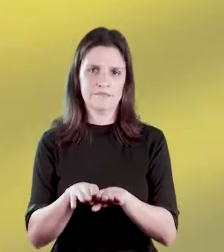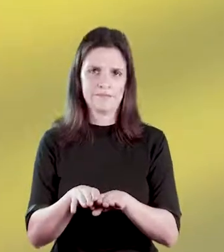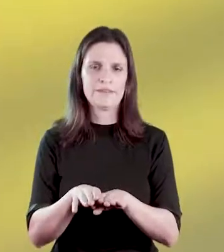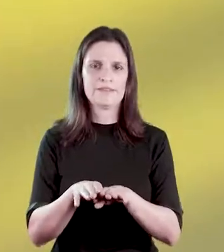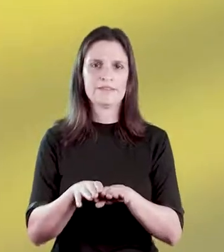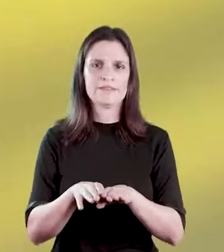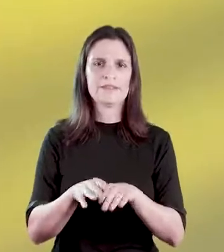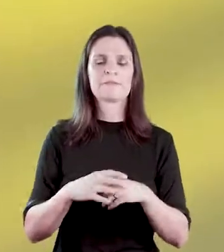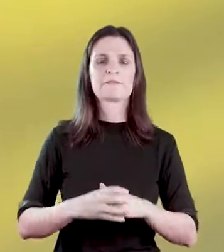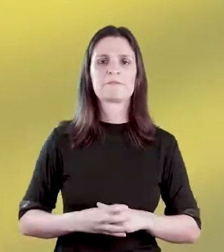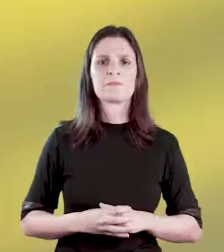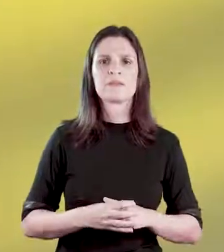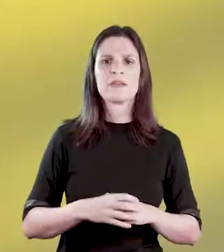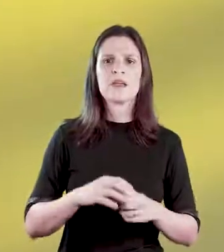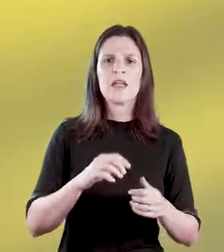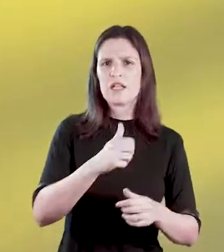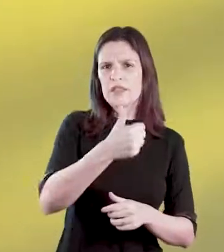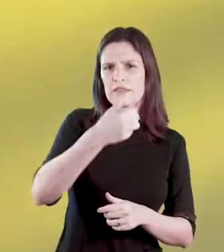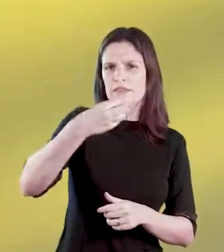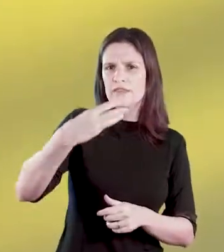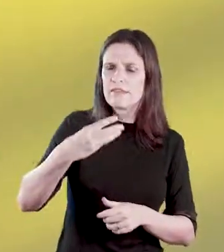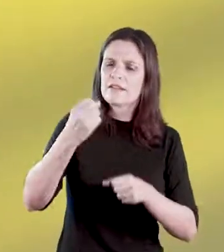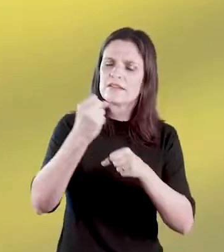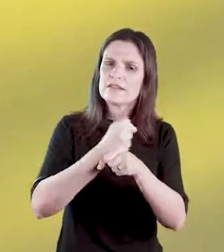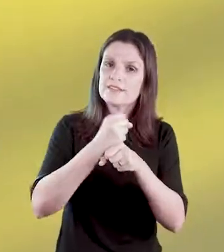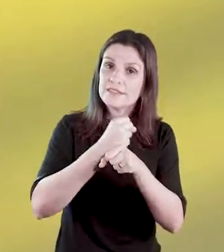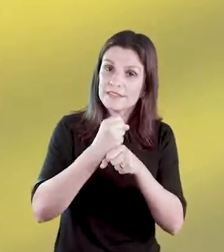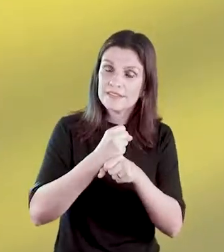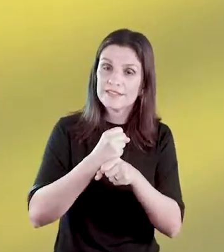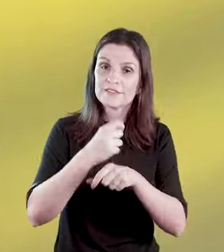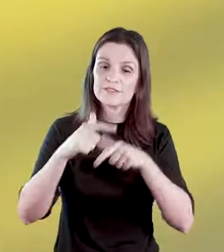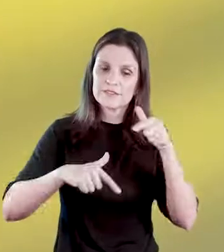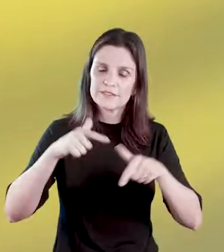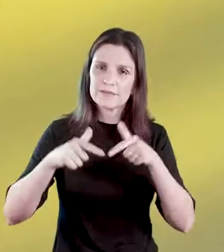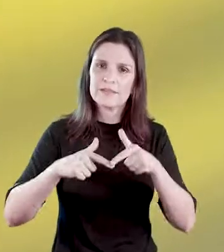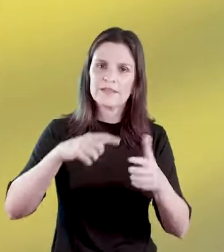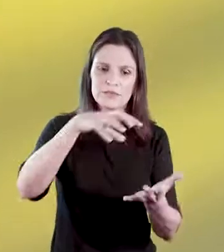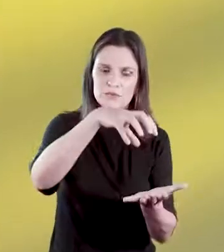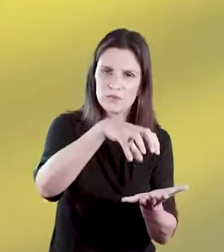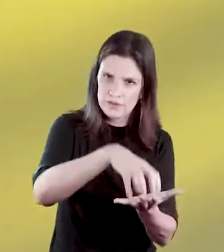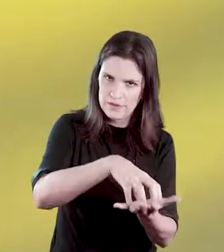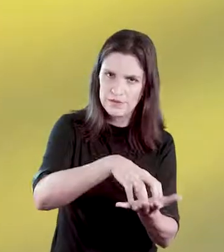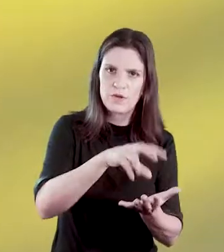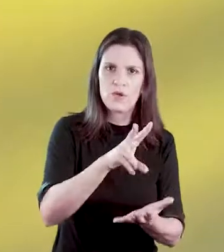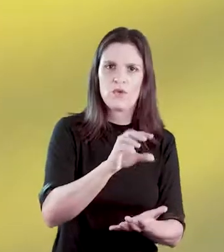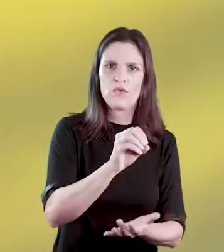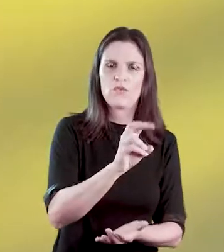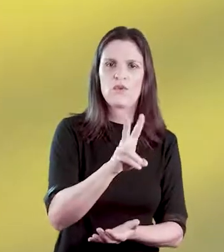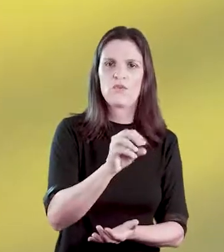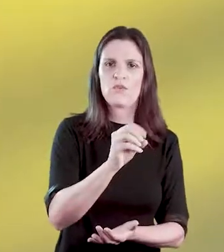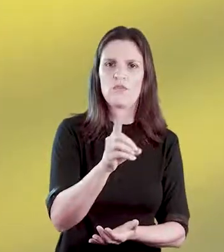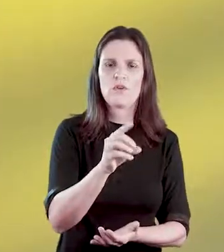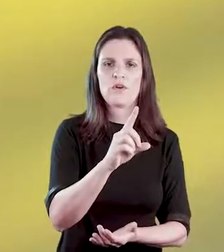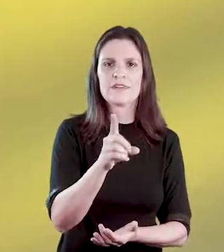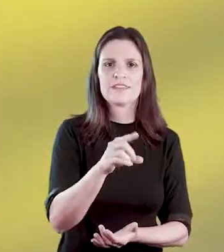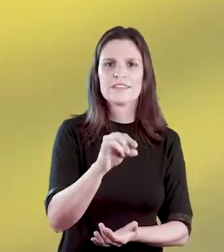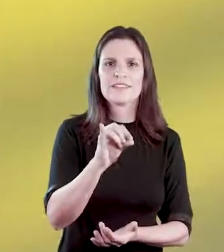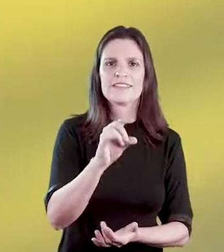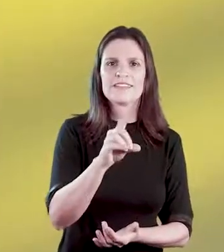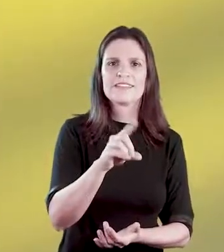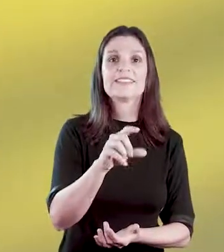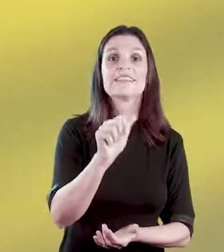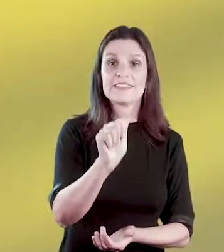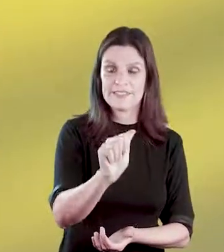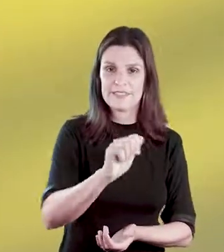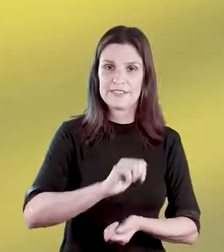Porque Fiz um trabalho sério fiquei 13 anos no vovó Ziza e foi um trabalho assim para